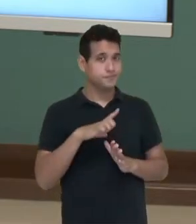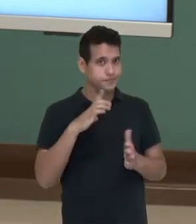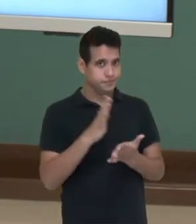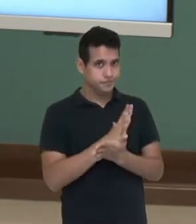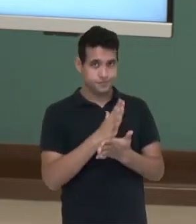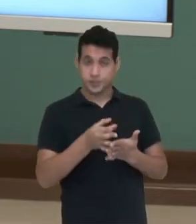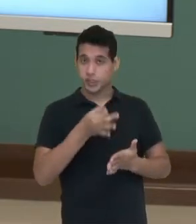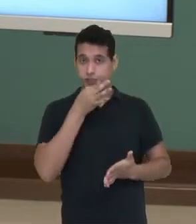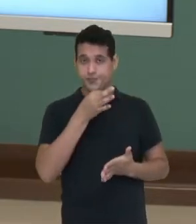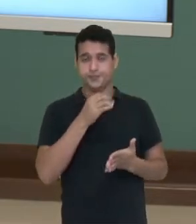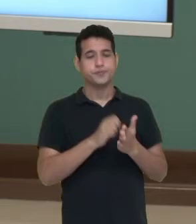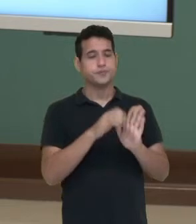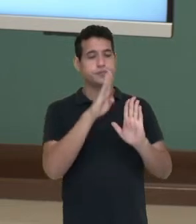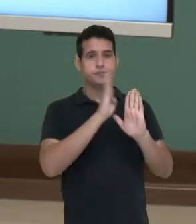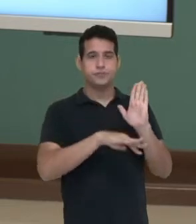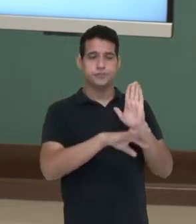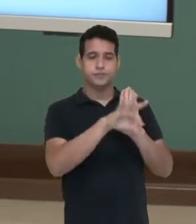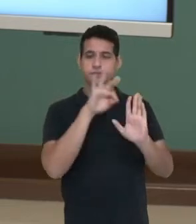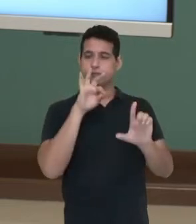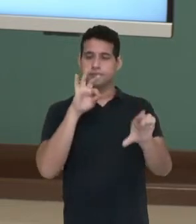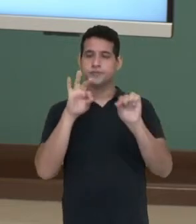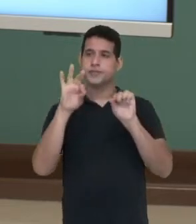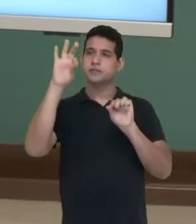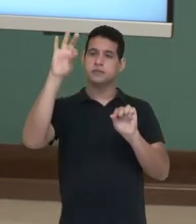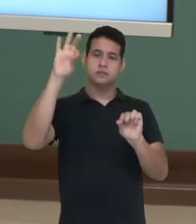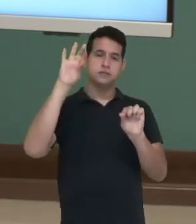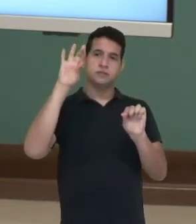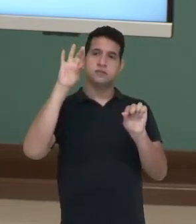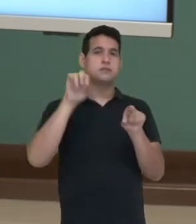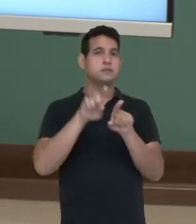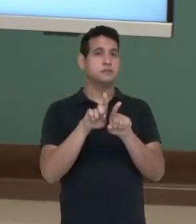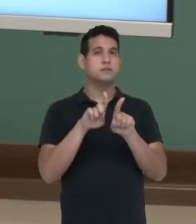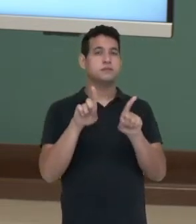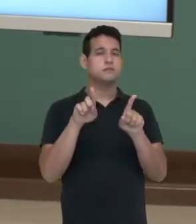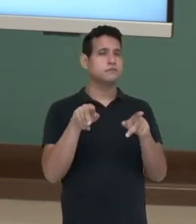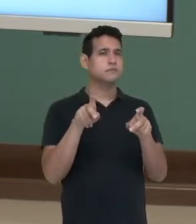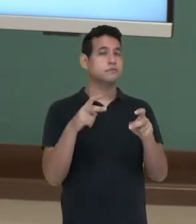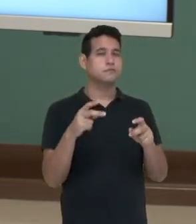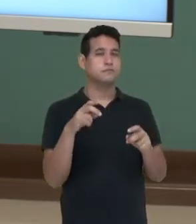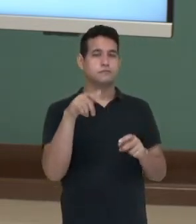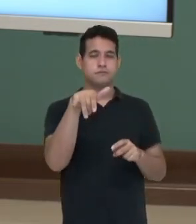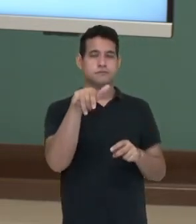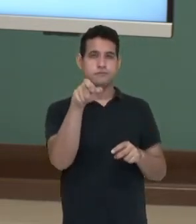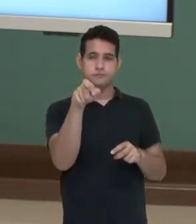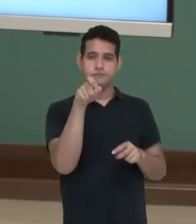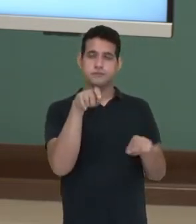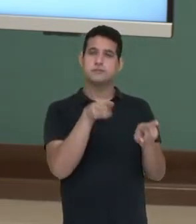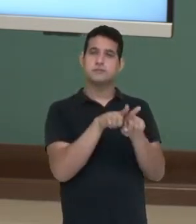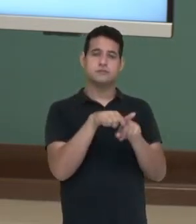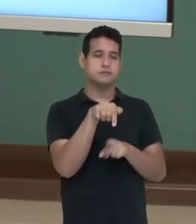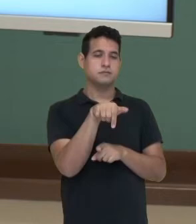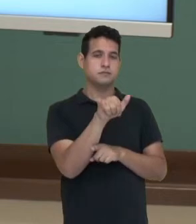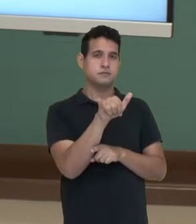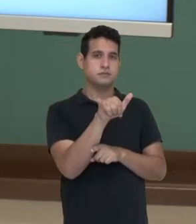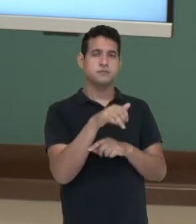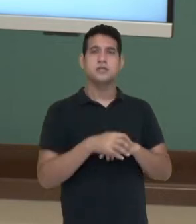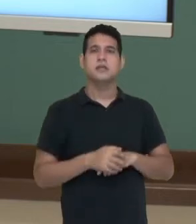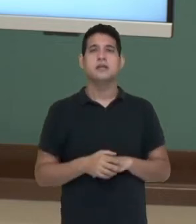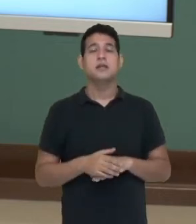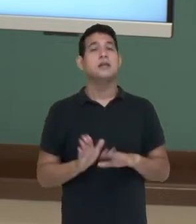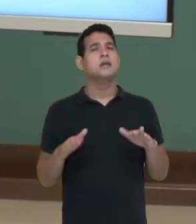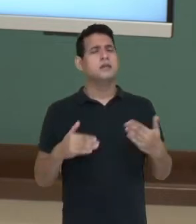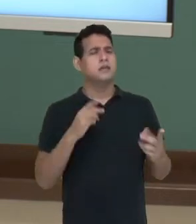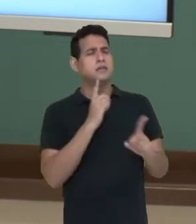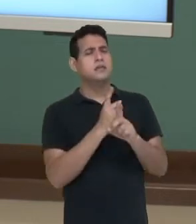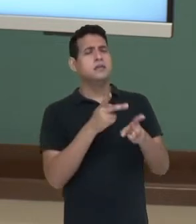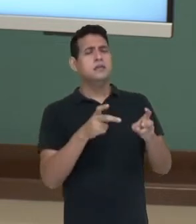aqui, ó. Retirar 2 pontos do gráfico, normalmente é onde corta no eixo X e no eixo Y. Encontrar